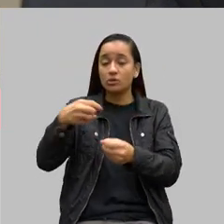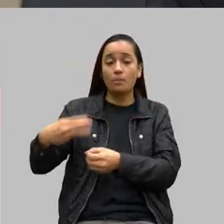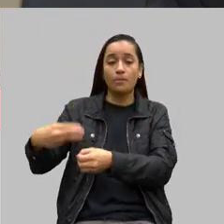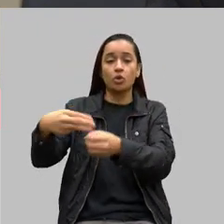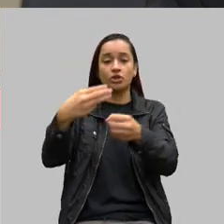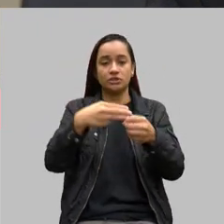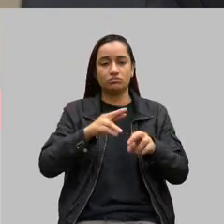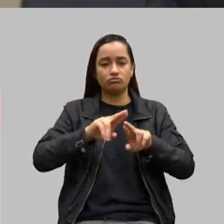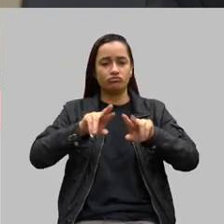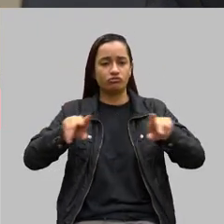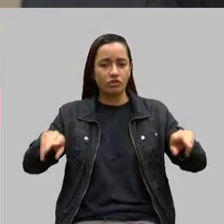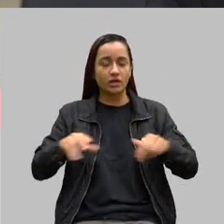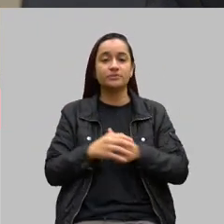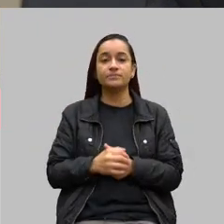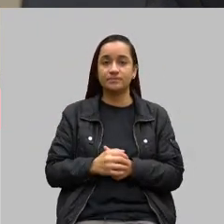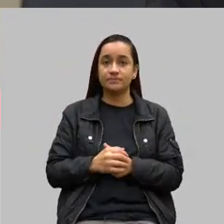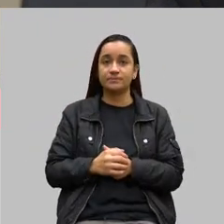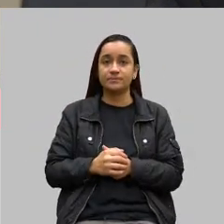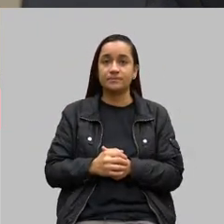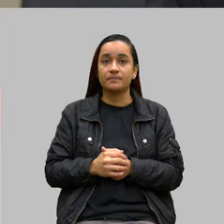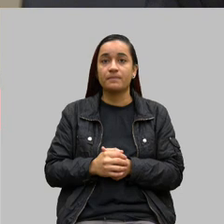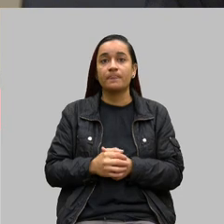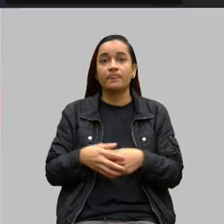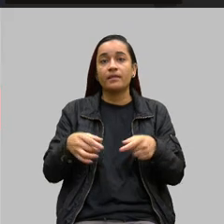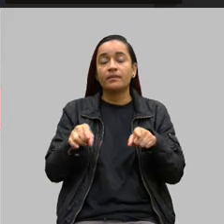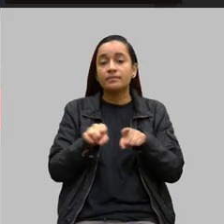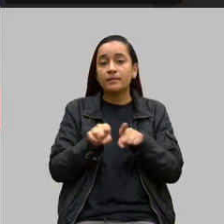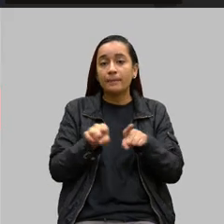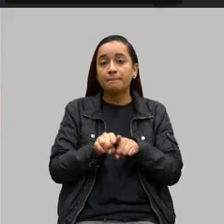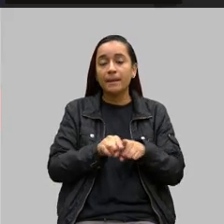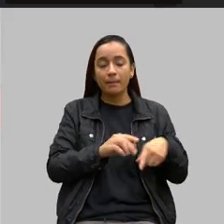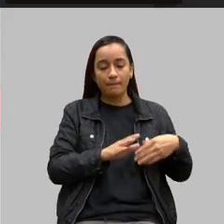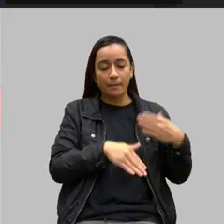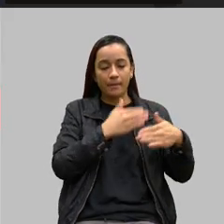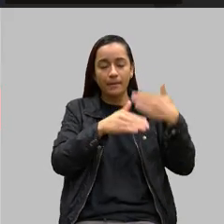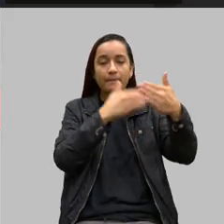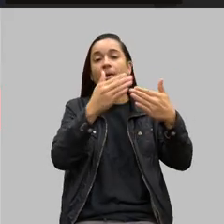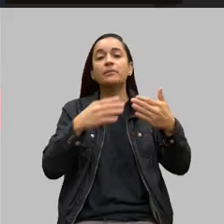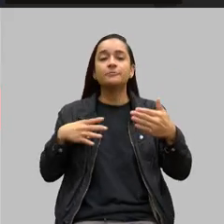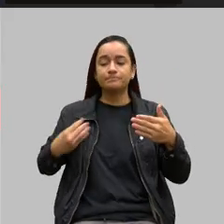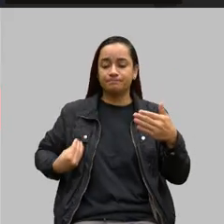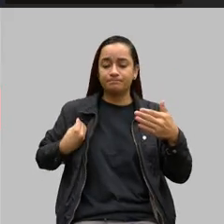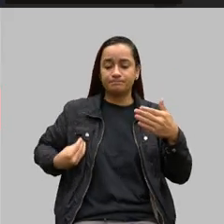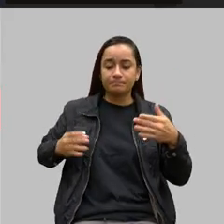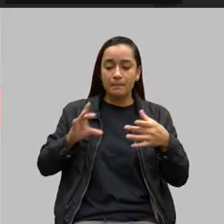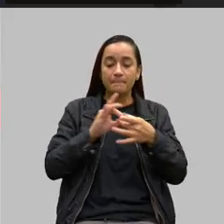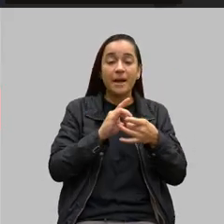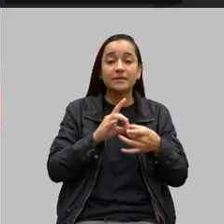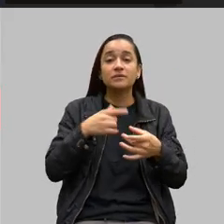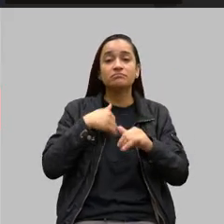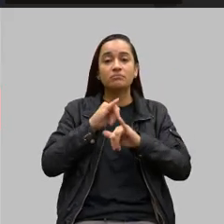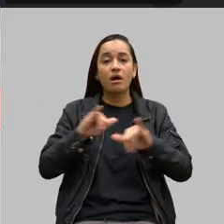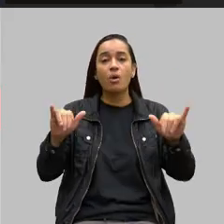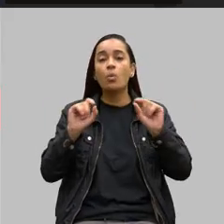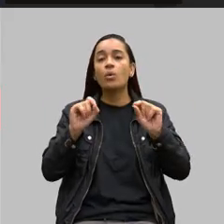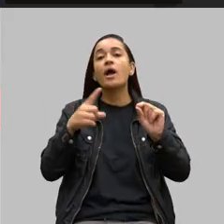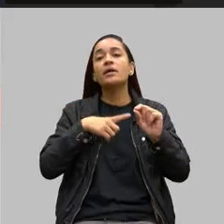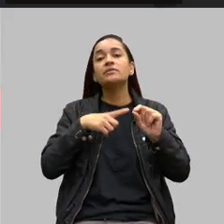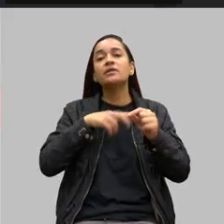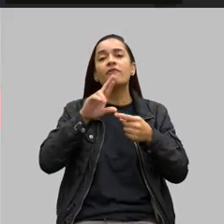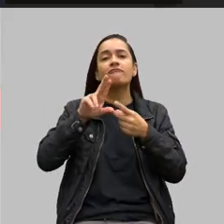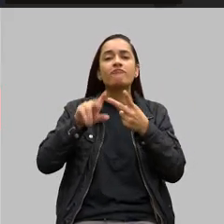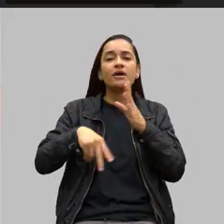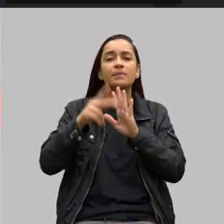Estado avançando pra agenda de concessões e parcerias Eu mencionei que a gente tem um dos mais bem sucedidos programas de concessões e